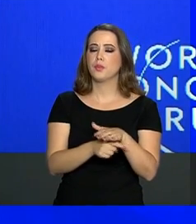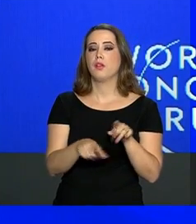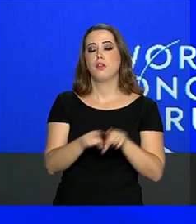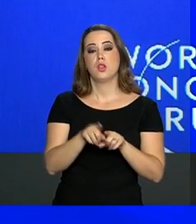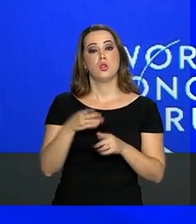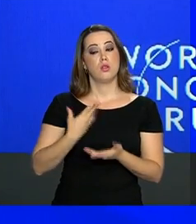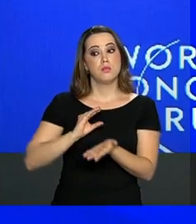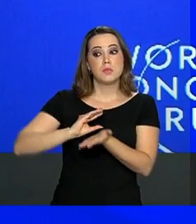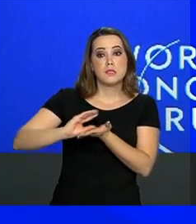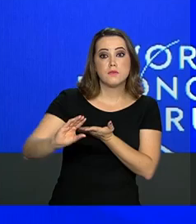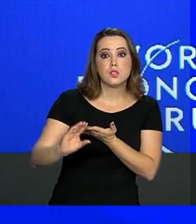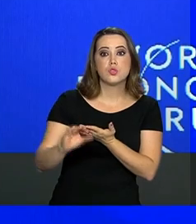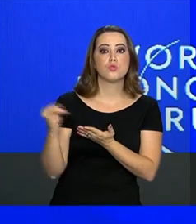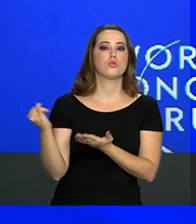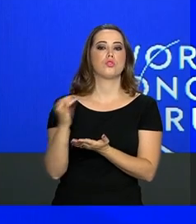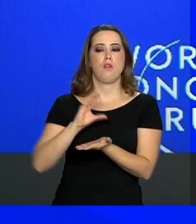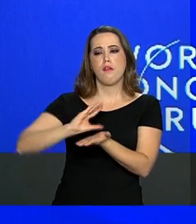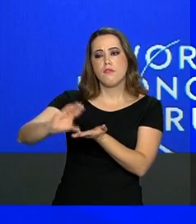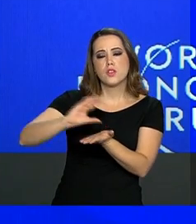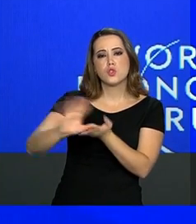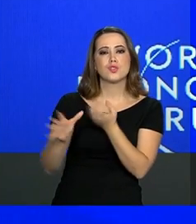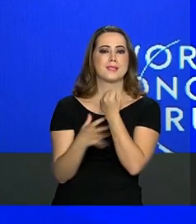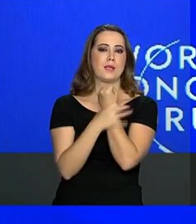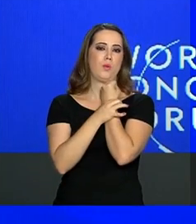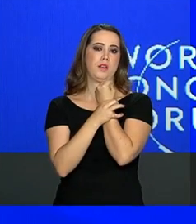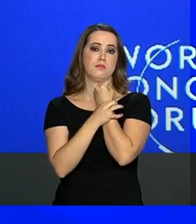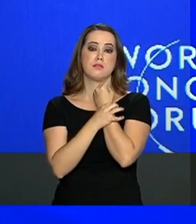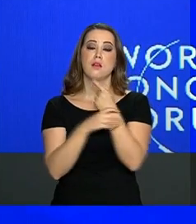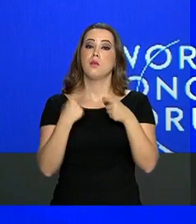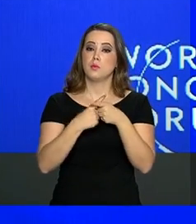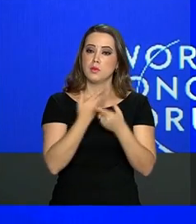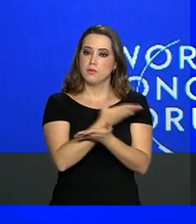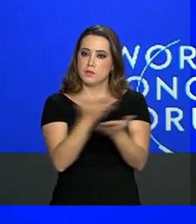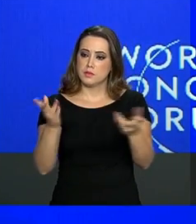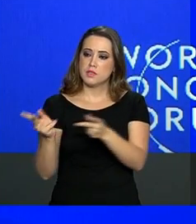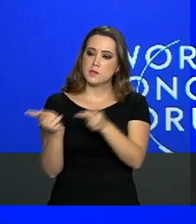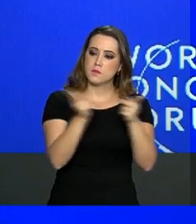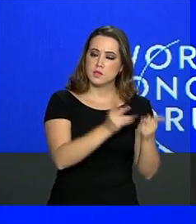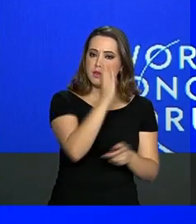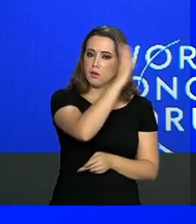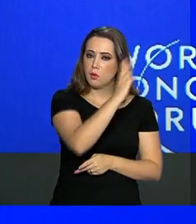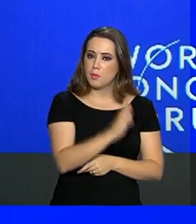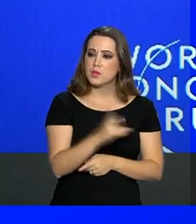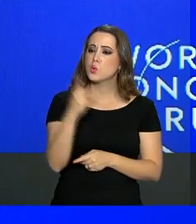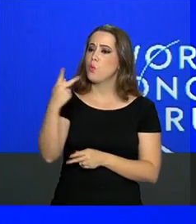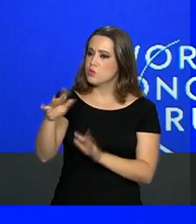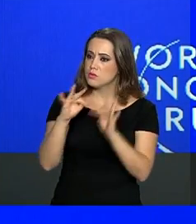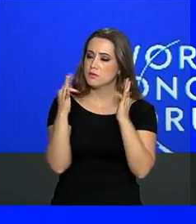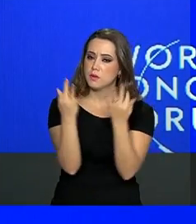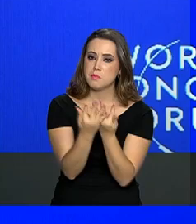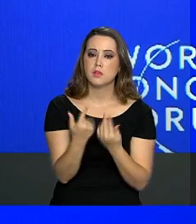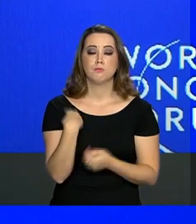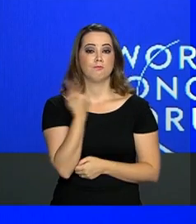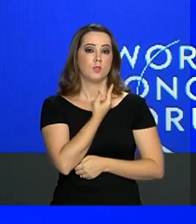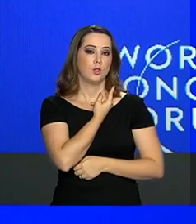na segurança para que vocês nos visitem com suas famílias, pois somos um dos países